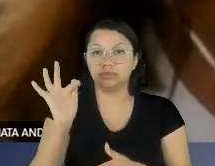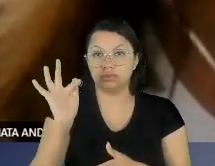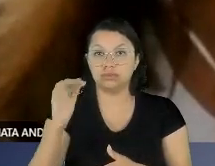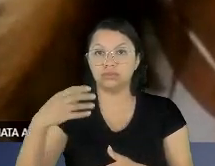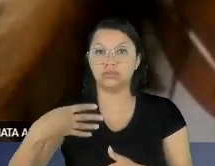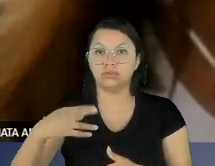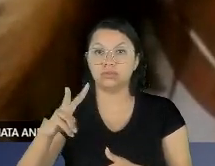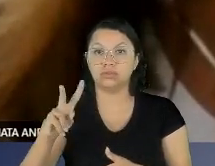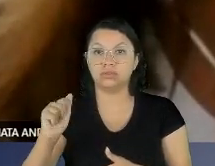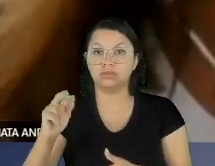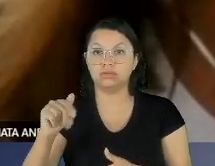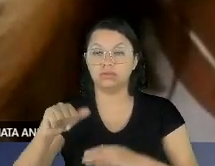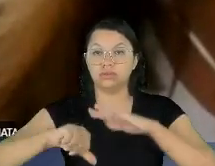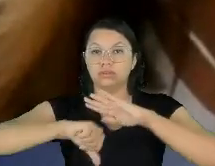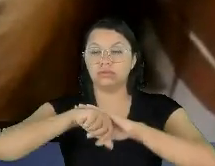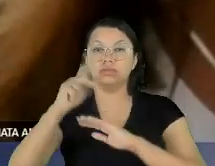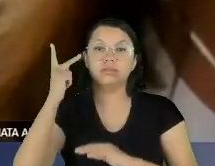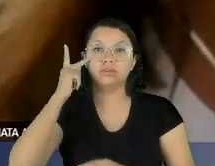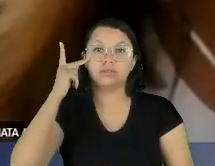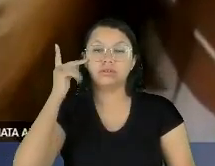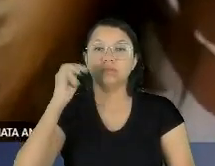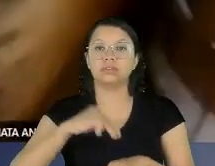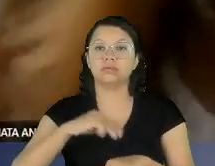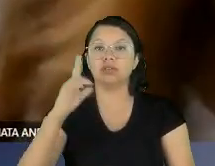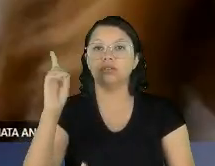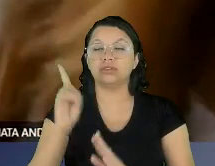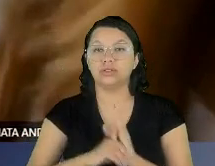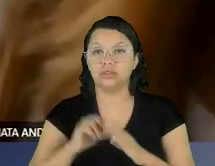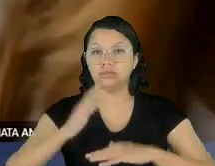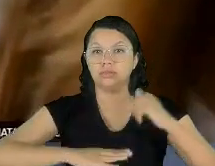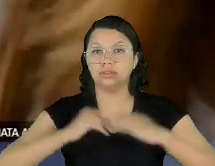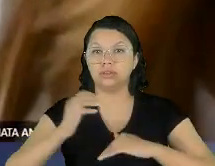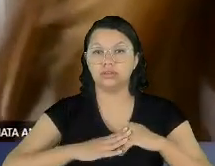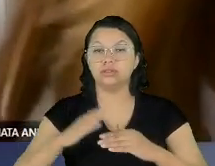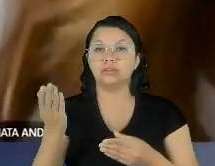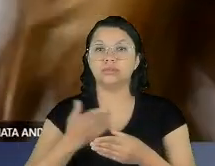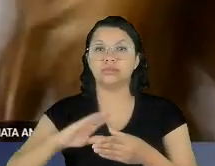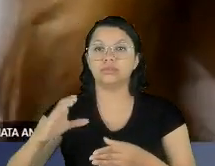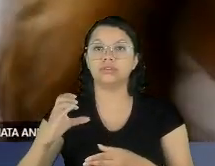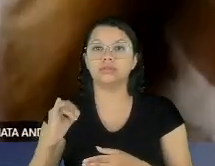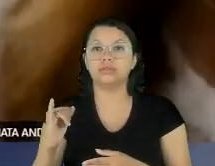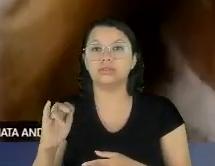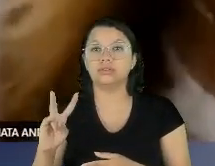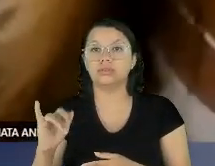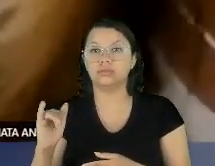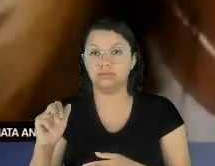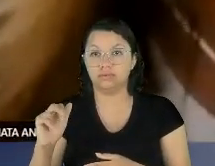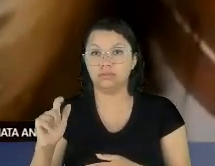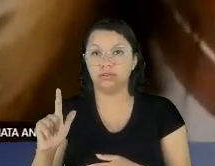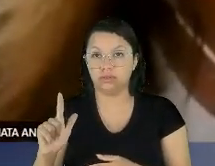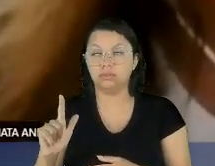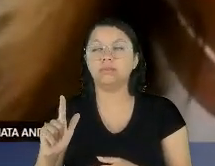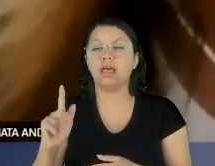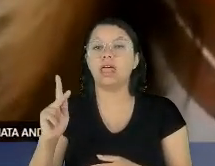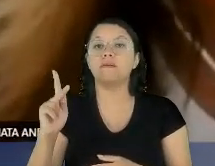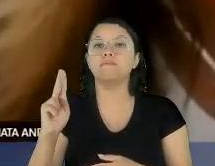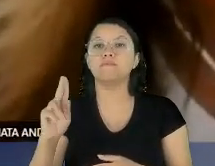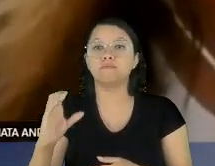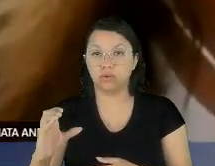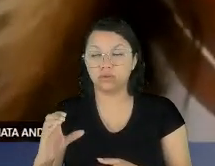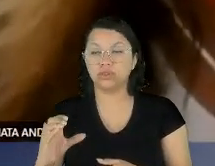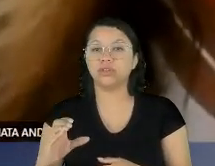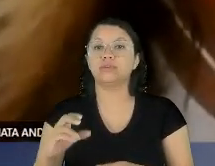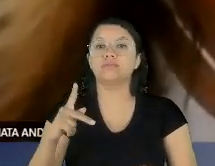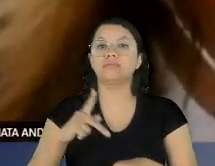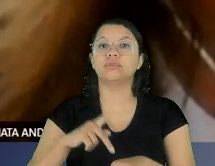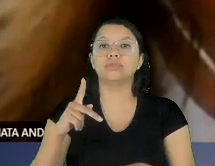Federal Criminal de São Paulo, mestre em Direito, especialista em Processo Civil pela PUC, pós-graduada em